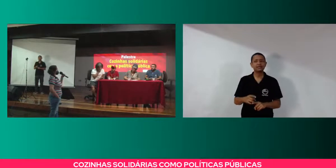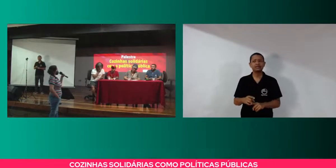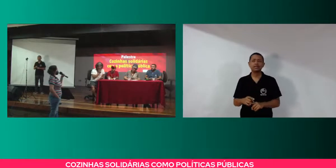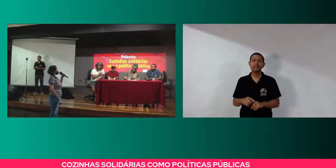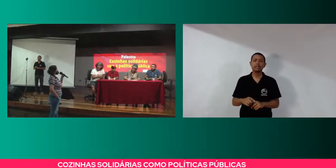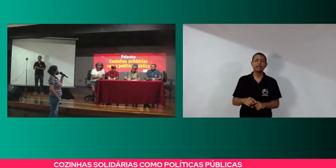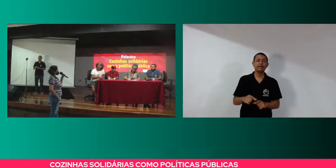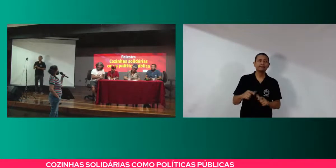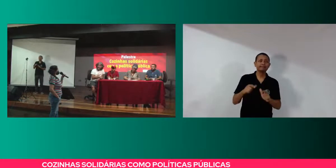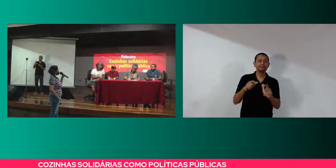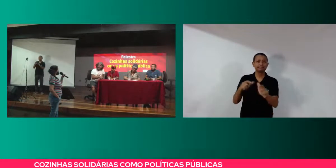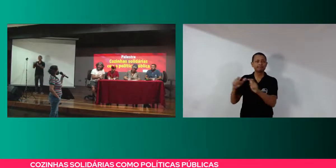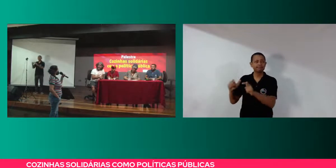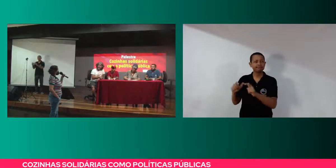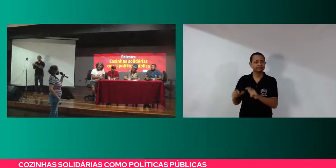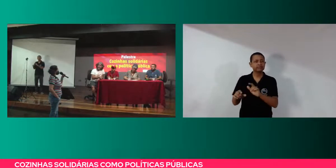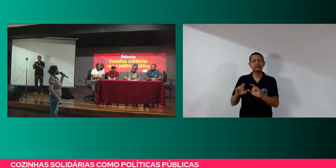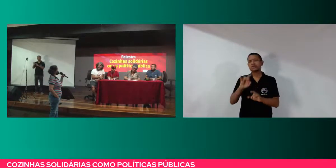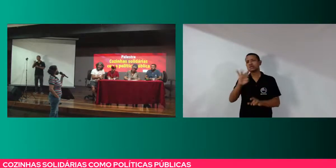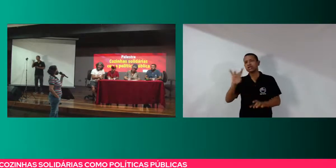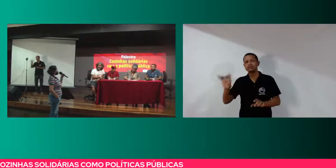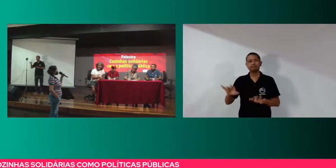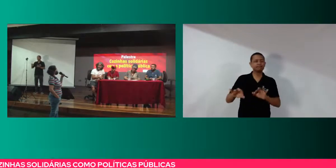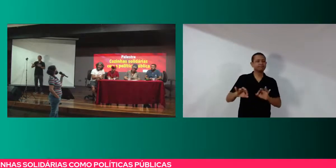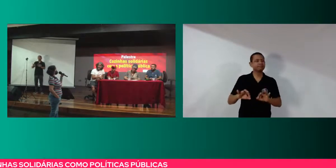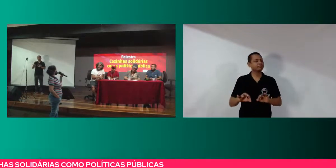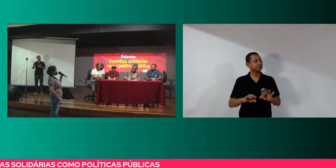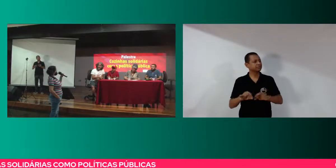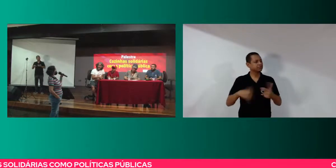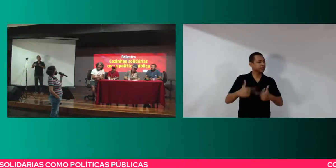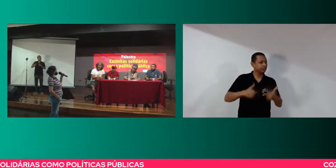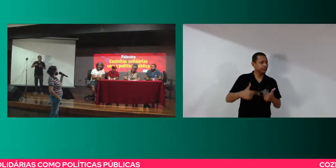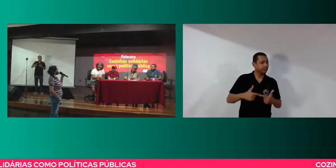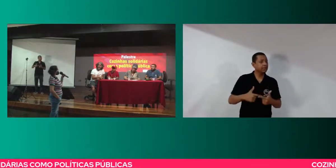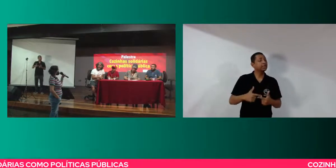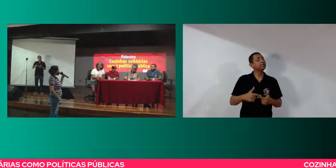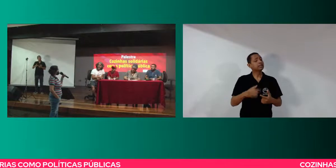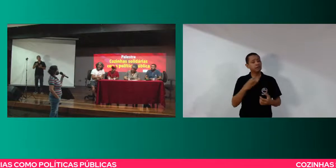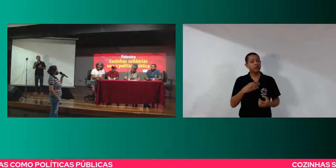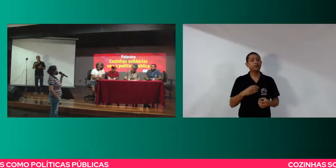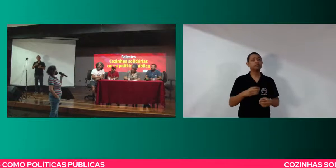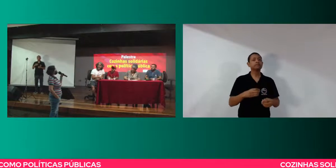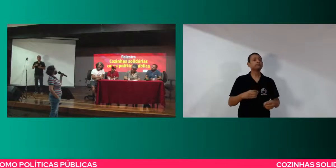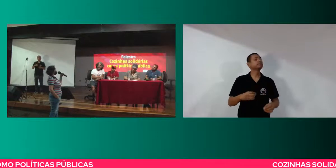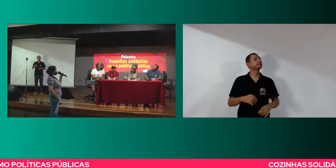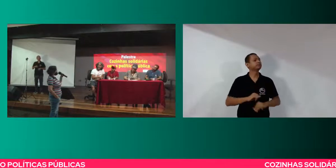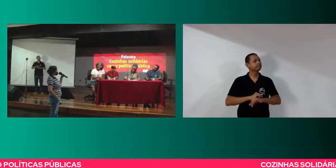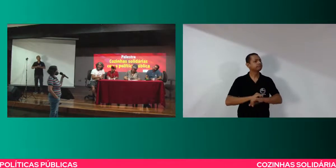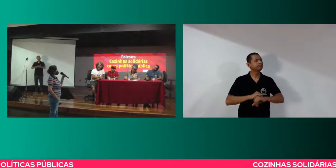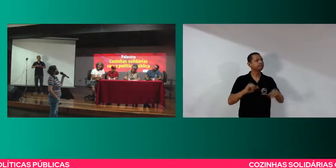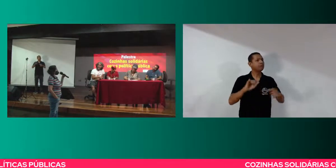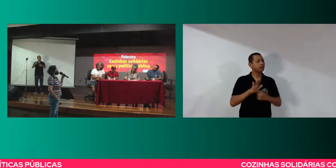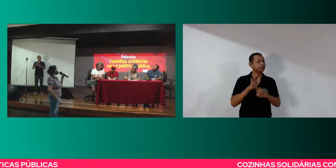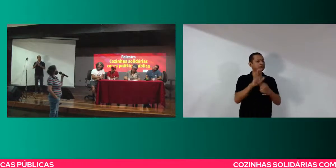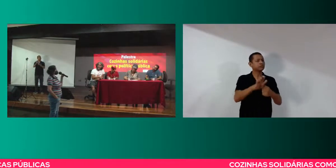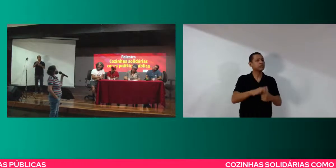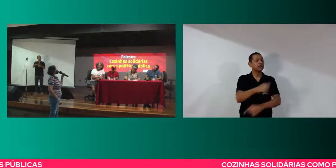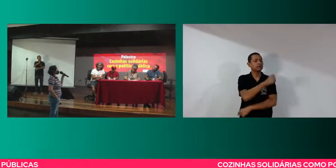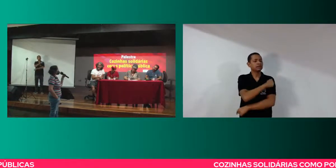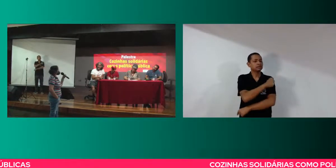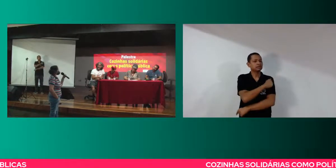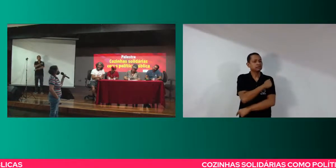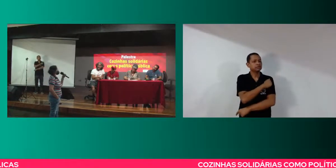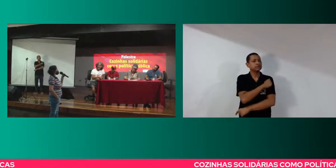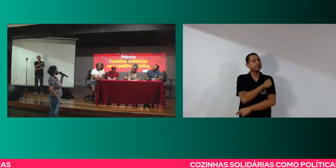começa sejam apresentadas para os nossos alunos e que eles possam para além da curricularização né bem trabalhava em